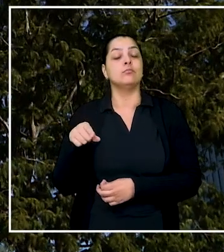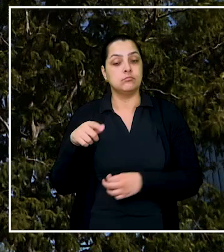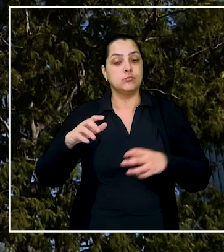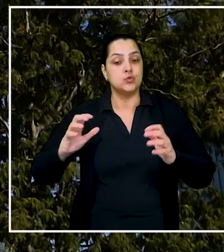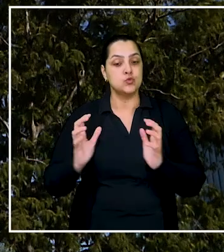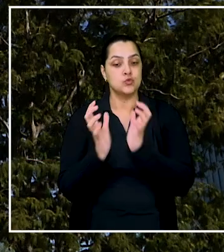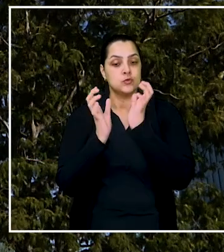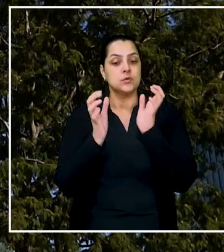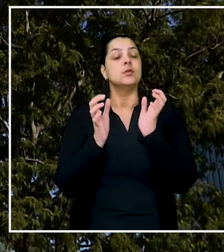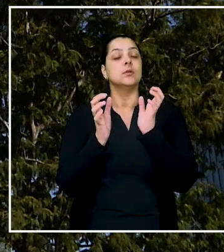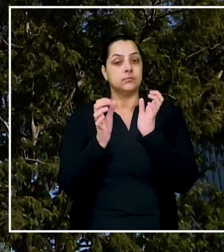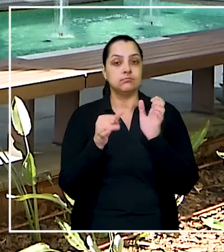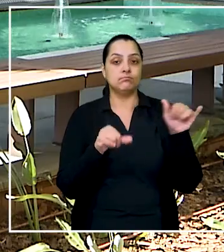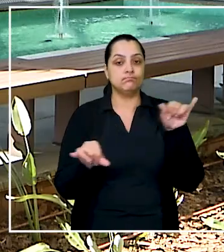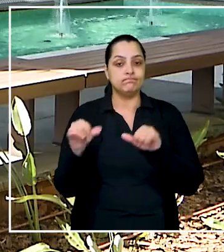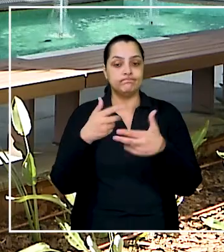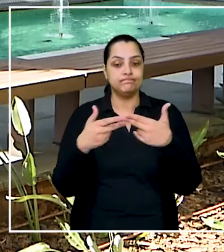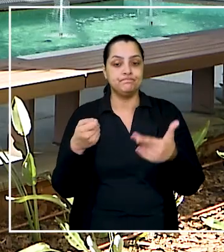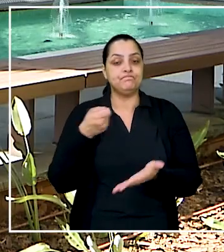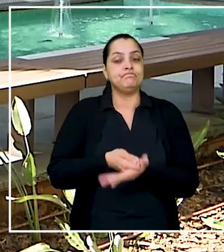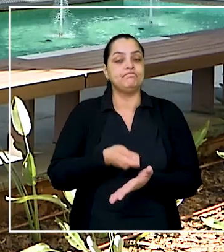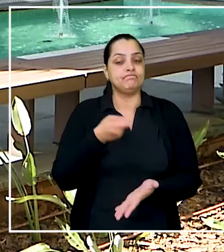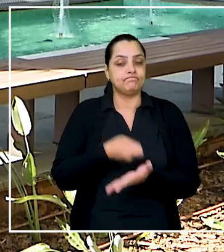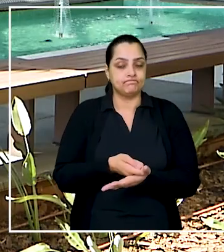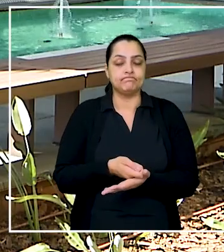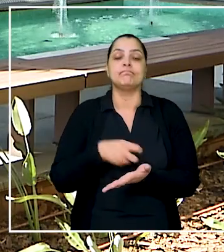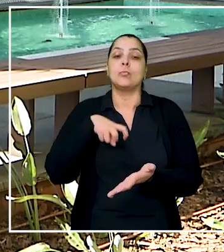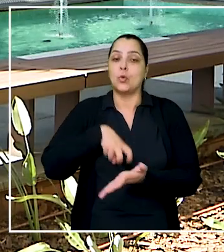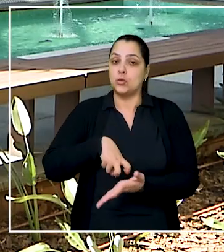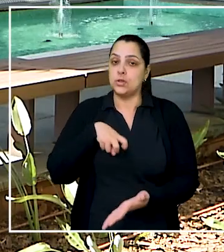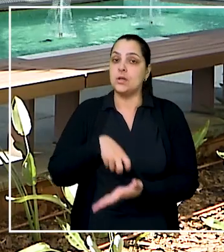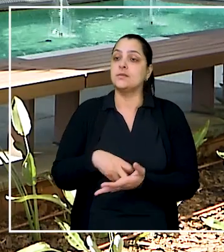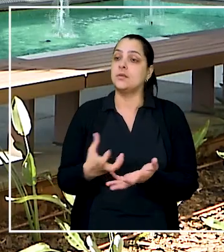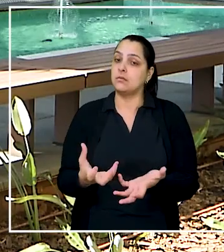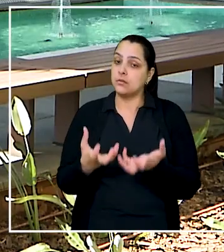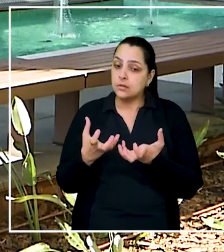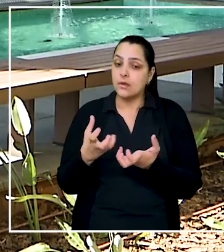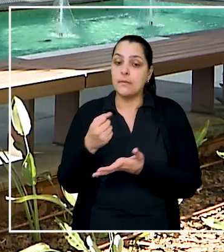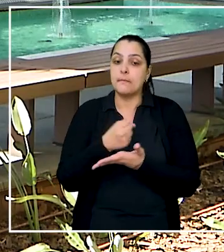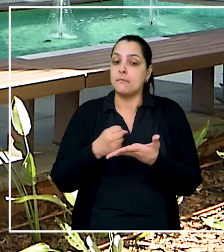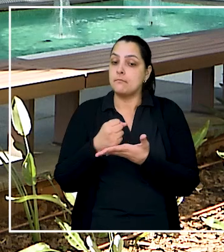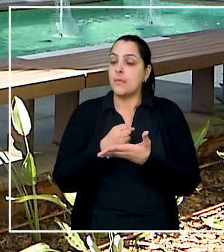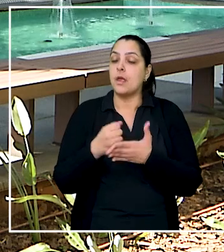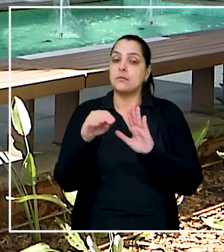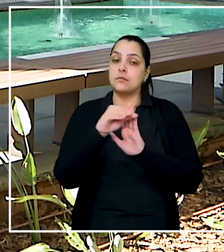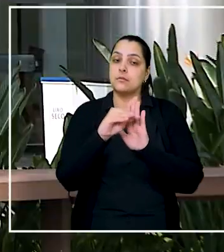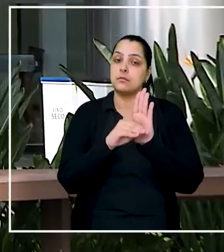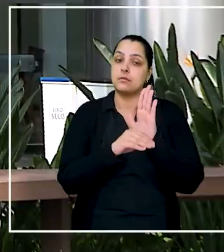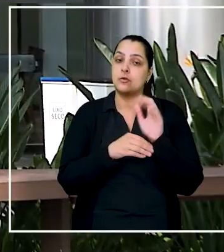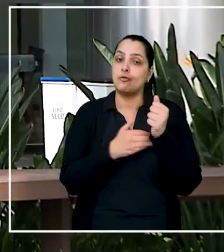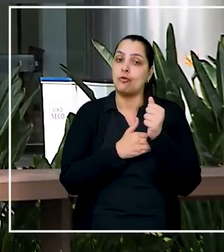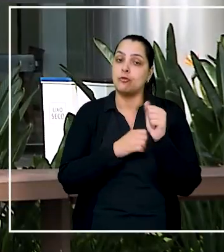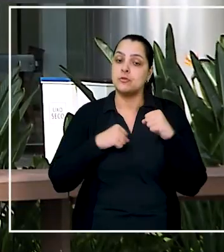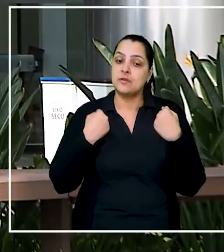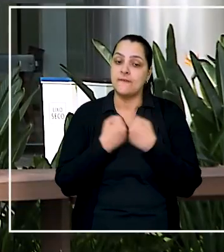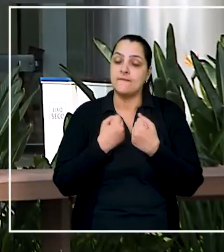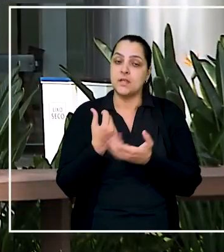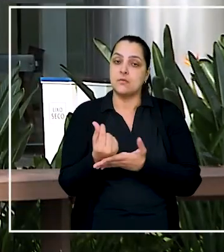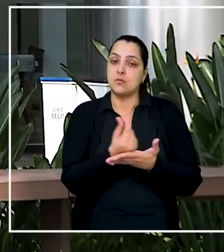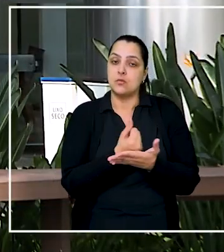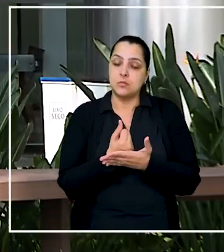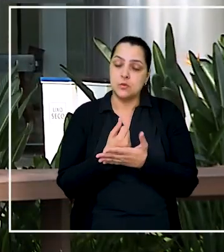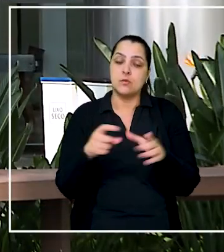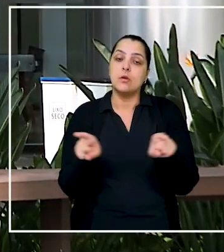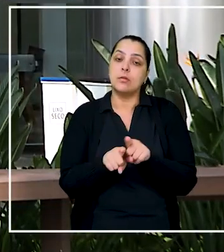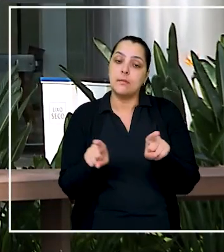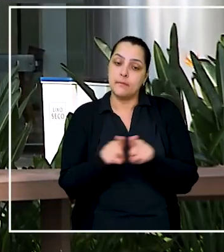cadeia produtiva da usina. Por isso, insistiu no pedido de condenação, tendo como base dispositivos do Código de Defesa